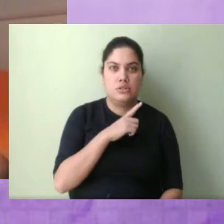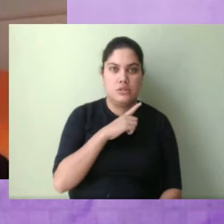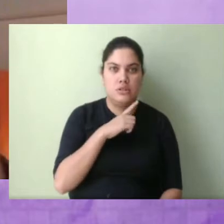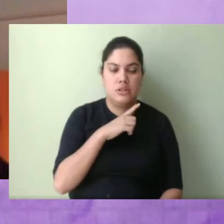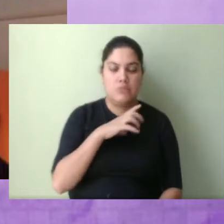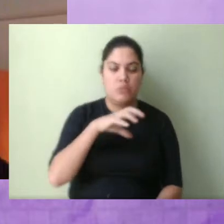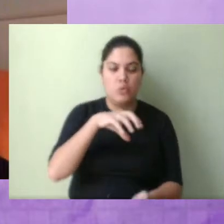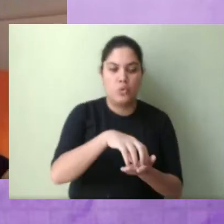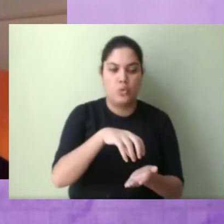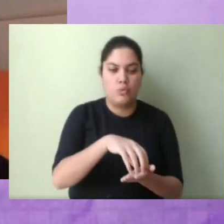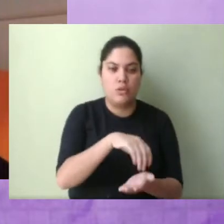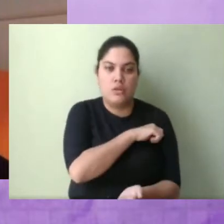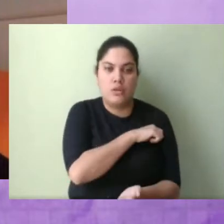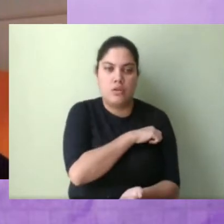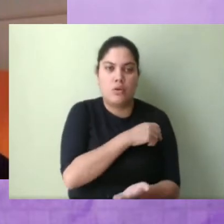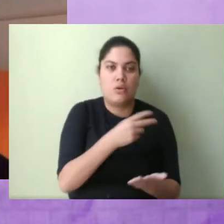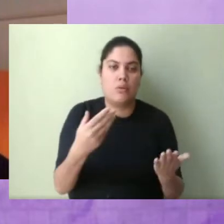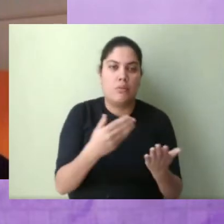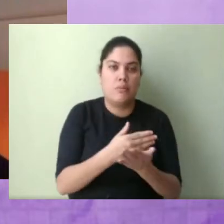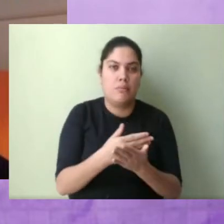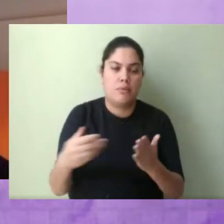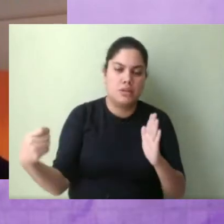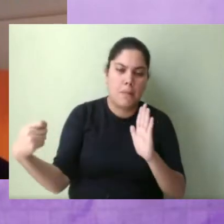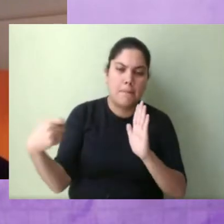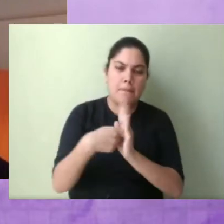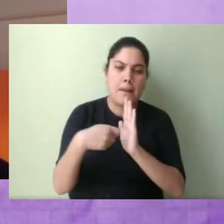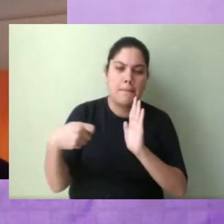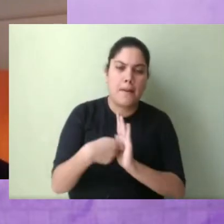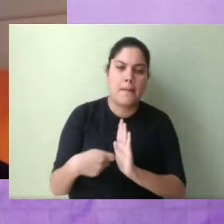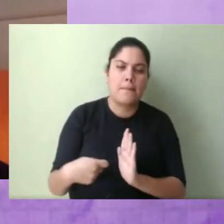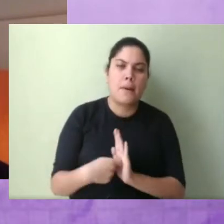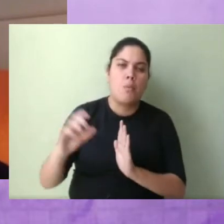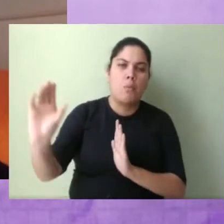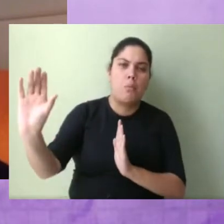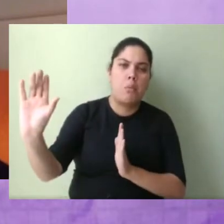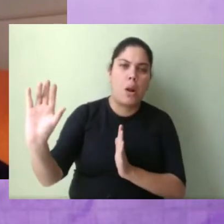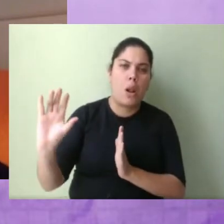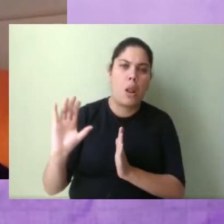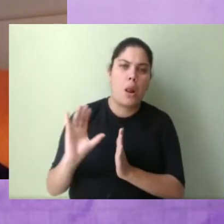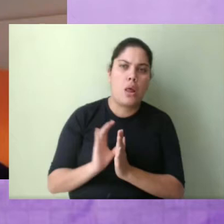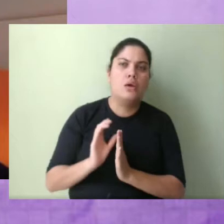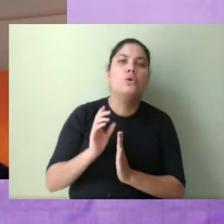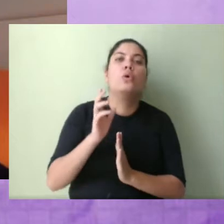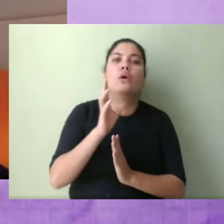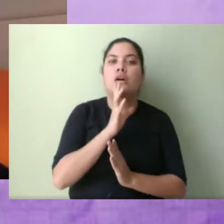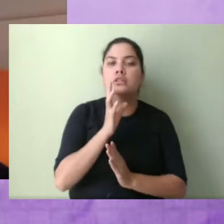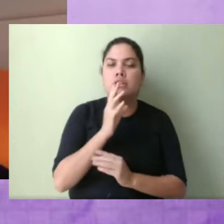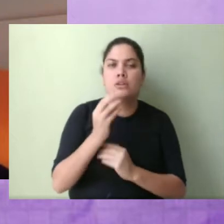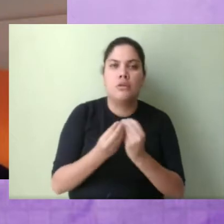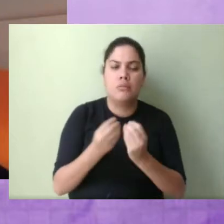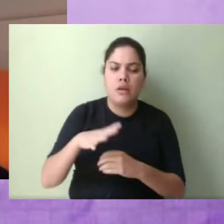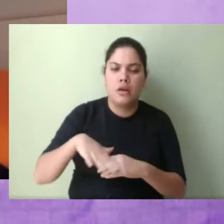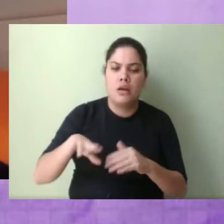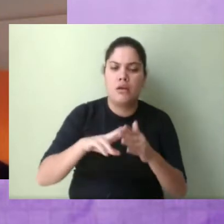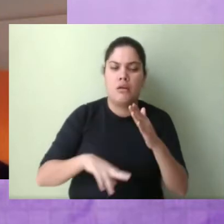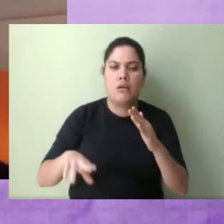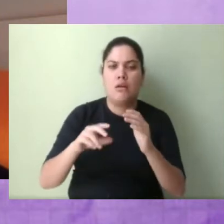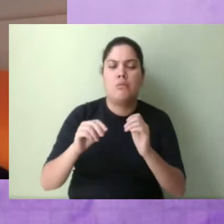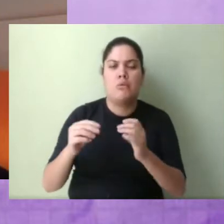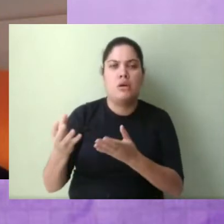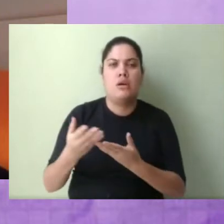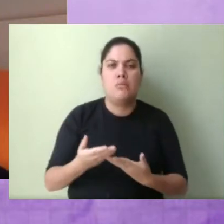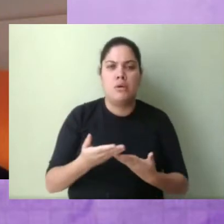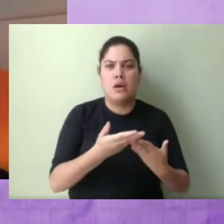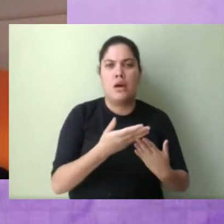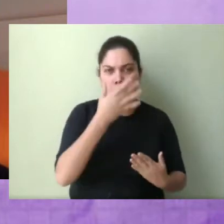né? Enfim. Mas a resposta que a gente teve e a abertura de canal para a central de estudantes começar a